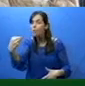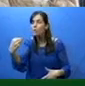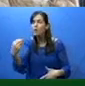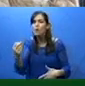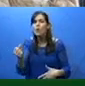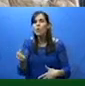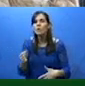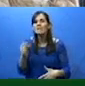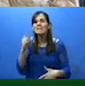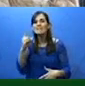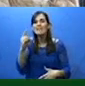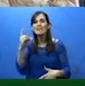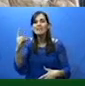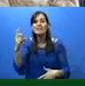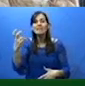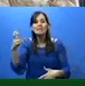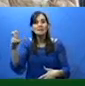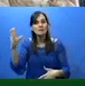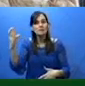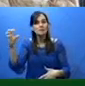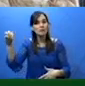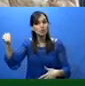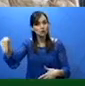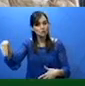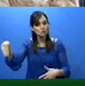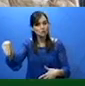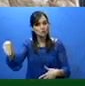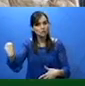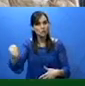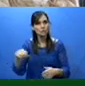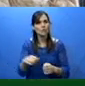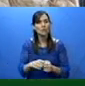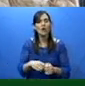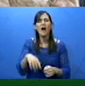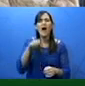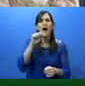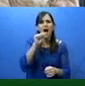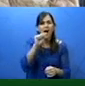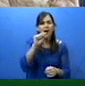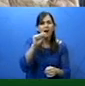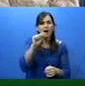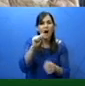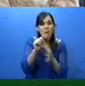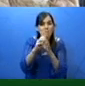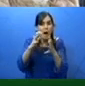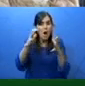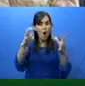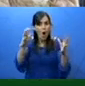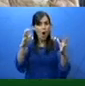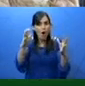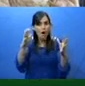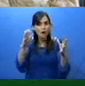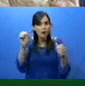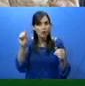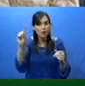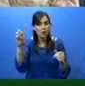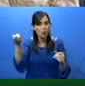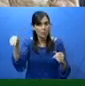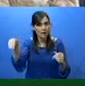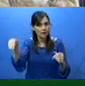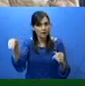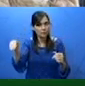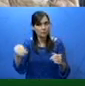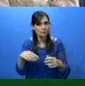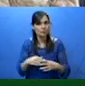115 centímetros, é possível afirmar que A. É maior do que 1 metro? É maior do que 1